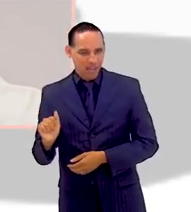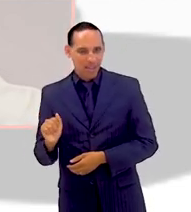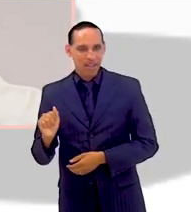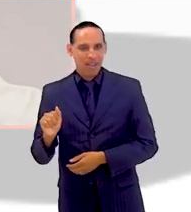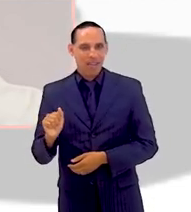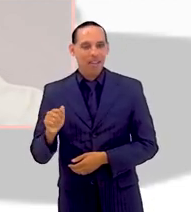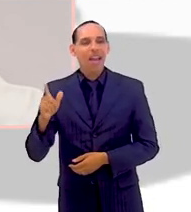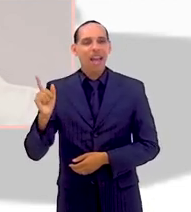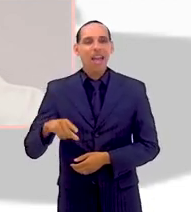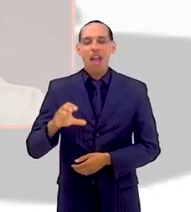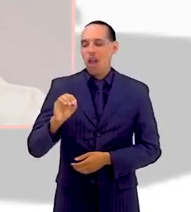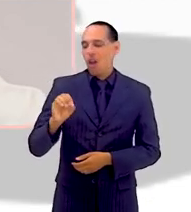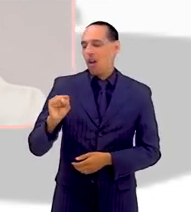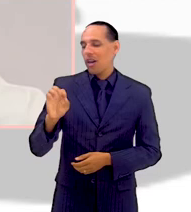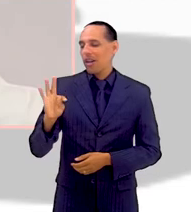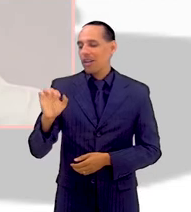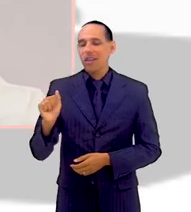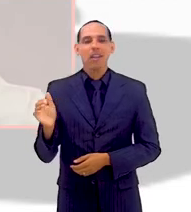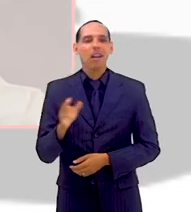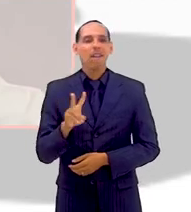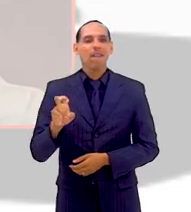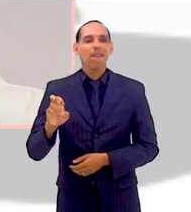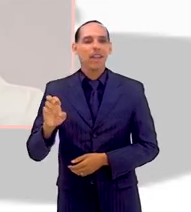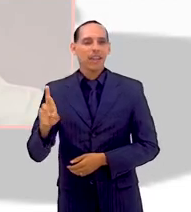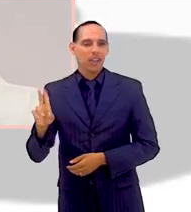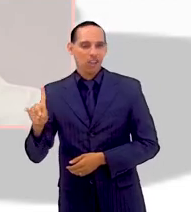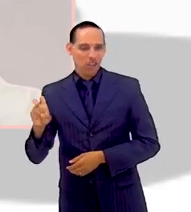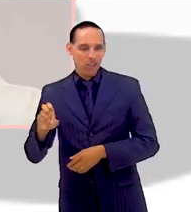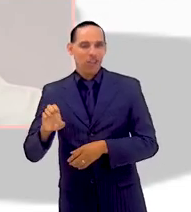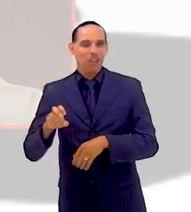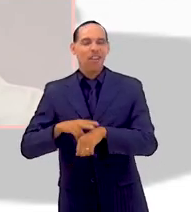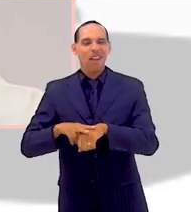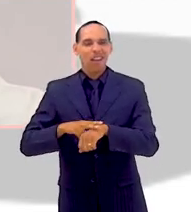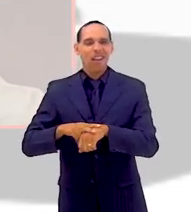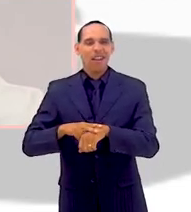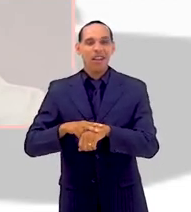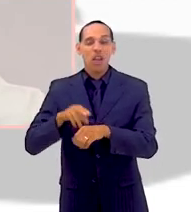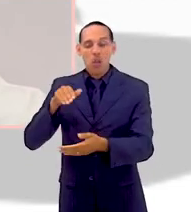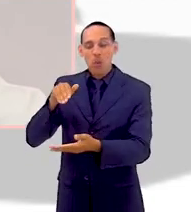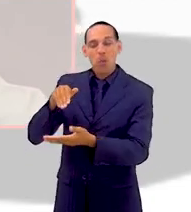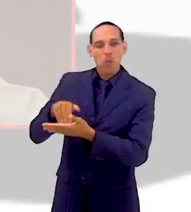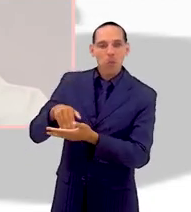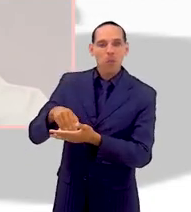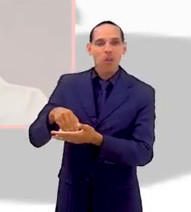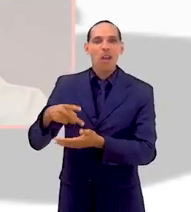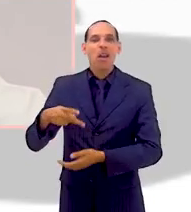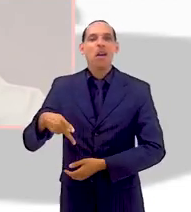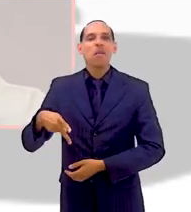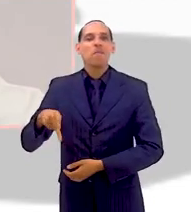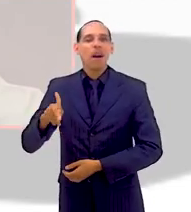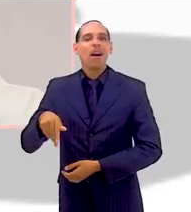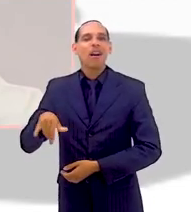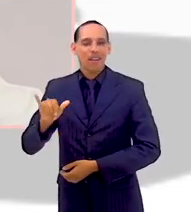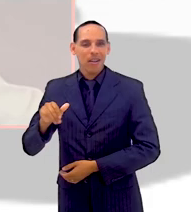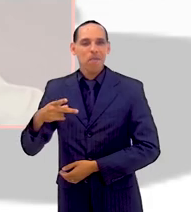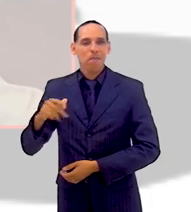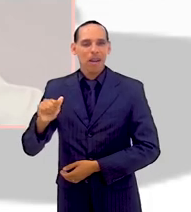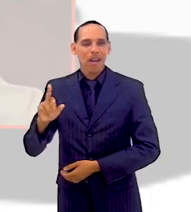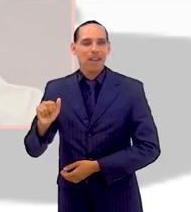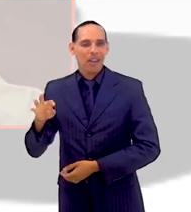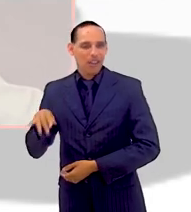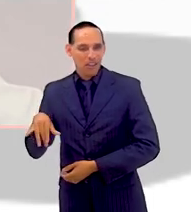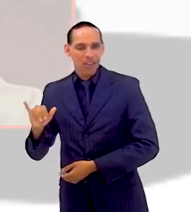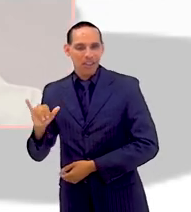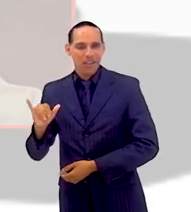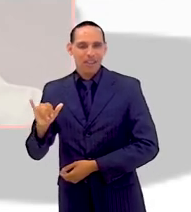turismo, na região sul, Costa Verde, e então, culminando com Paraty, que é uma cidade icônica, histórica, e que